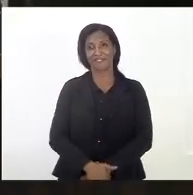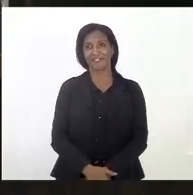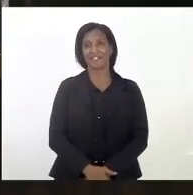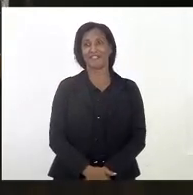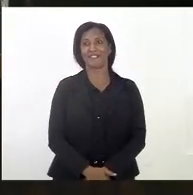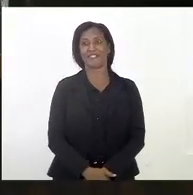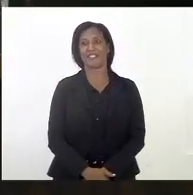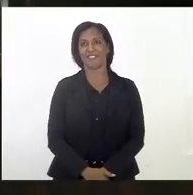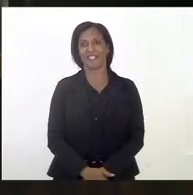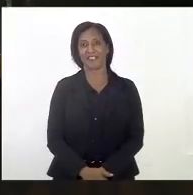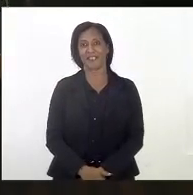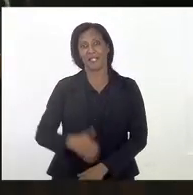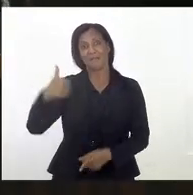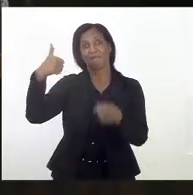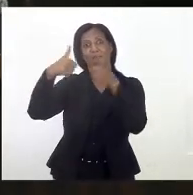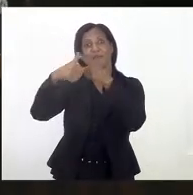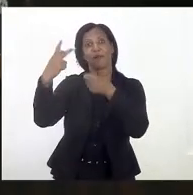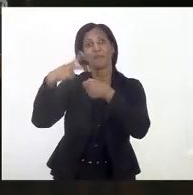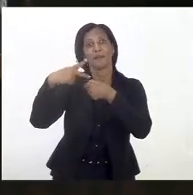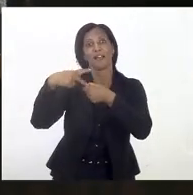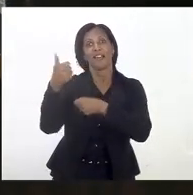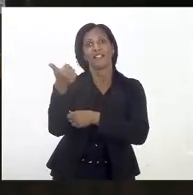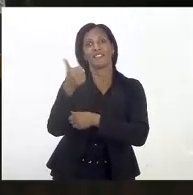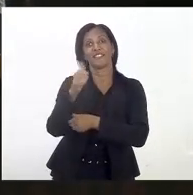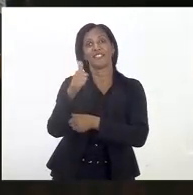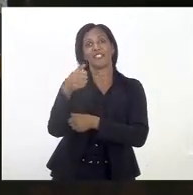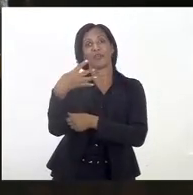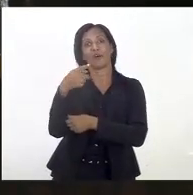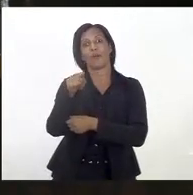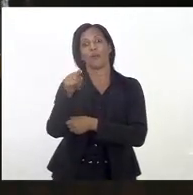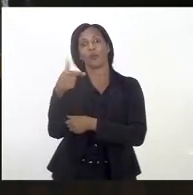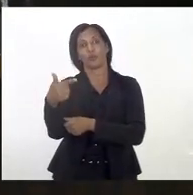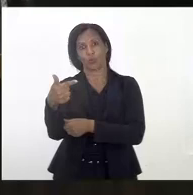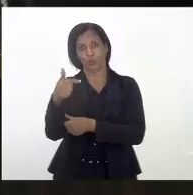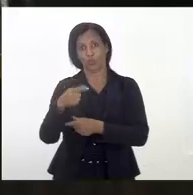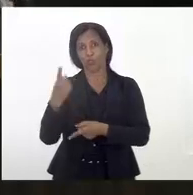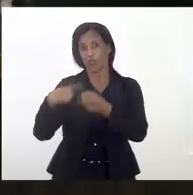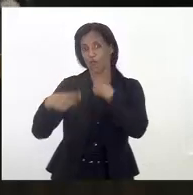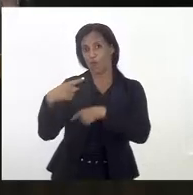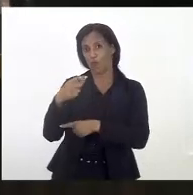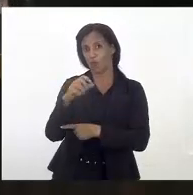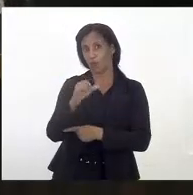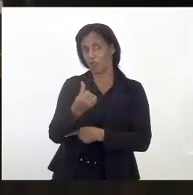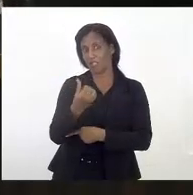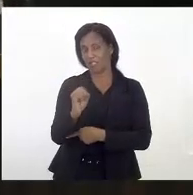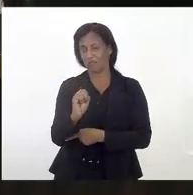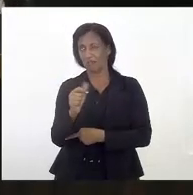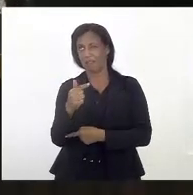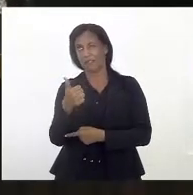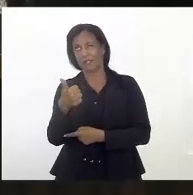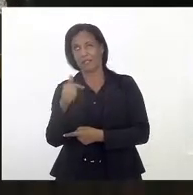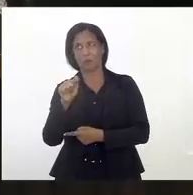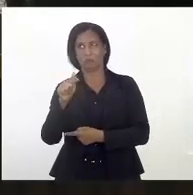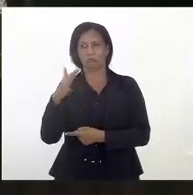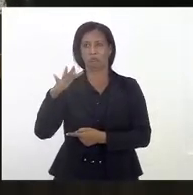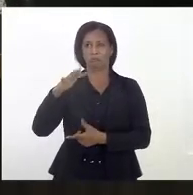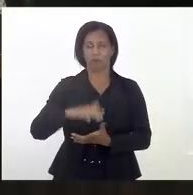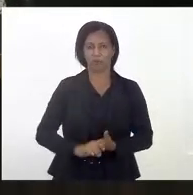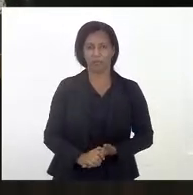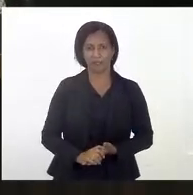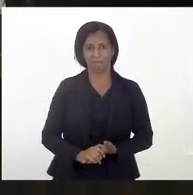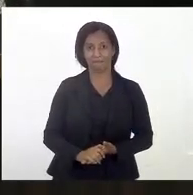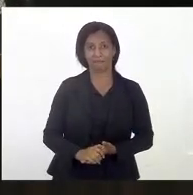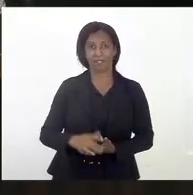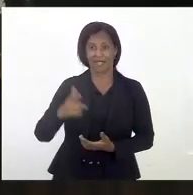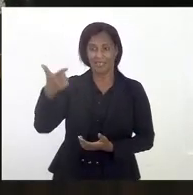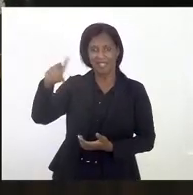primeiro que o petróleo já bateu o 70 e 4.84 $75 voltou a 68 tá em 71 em alguma coisa hoje e a